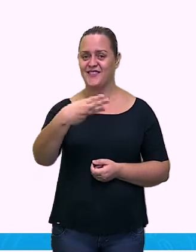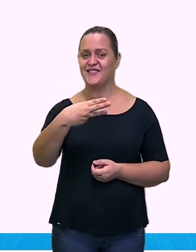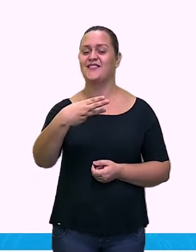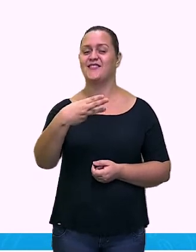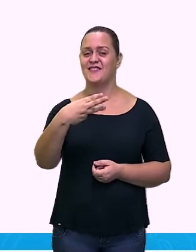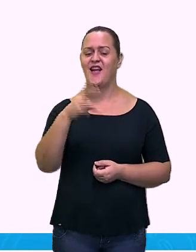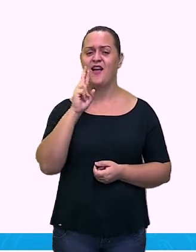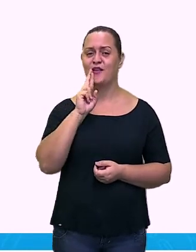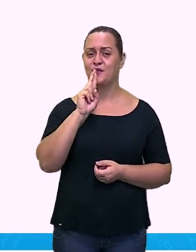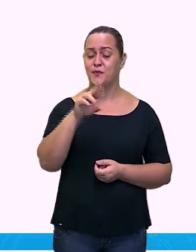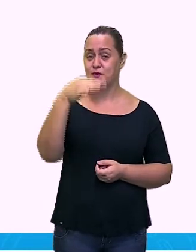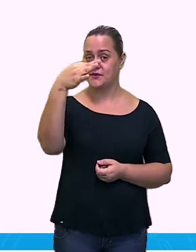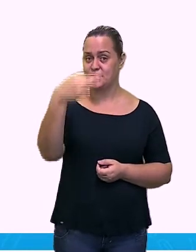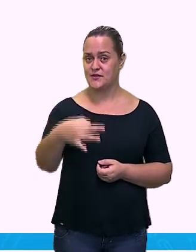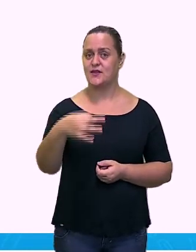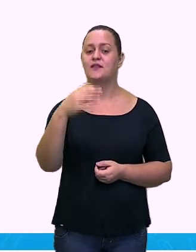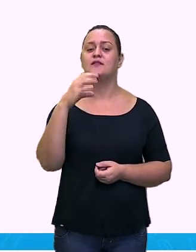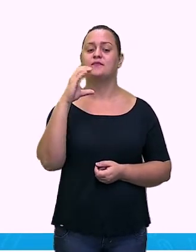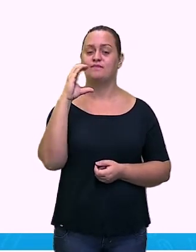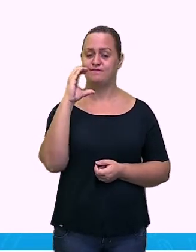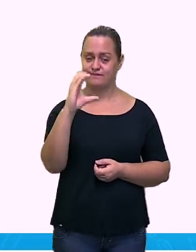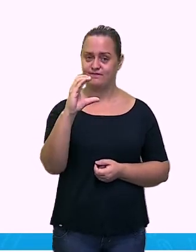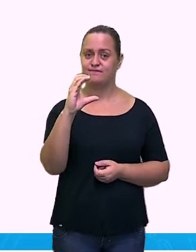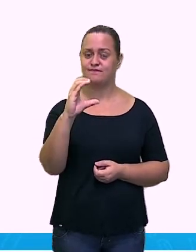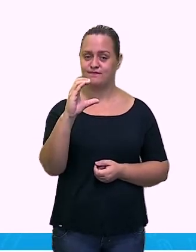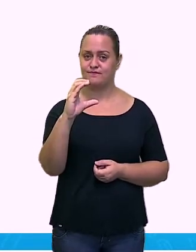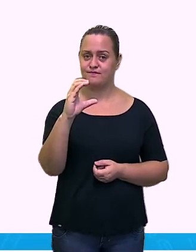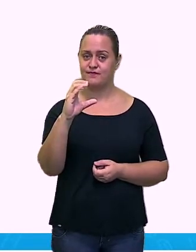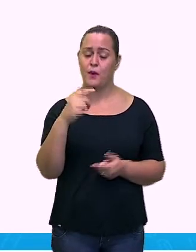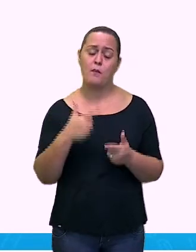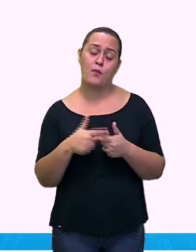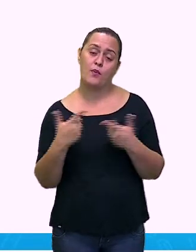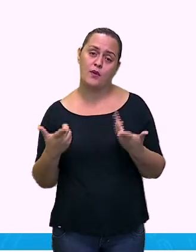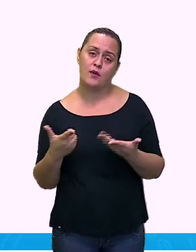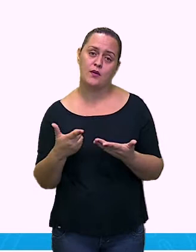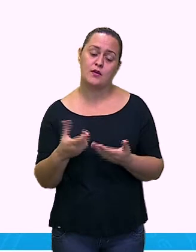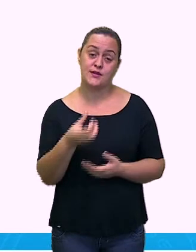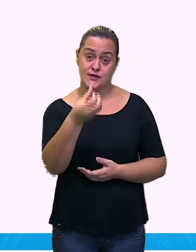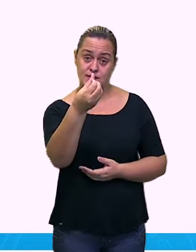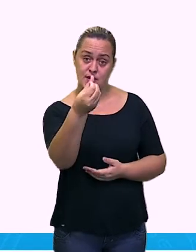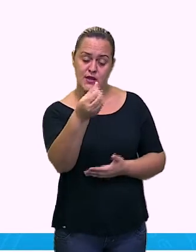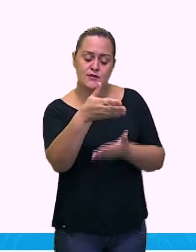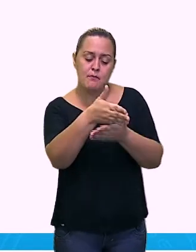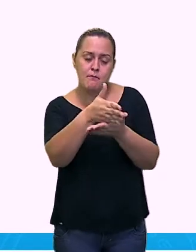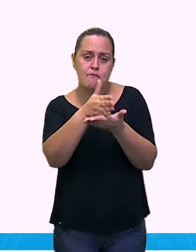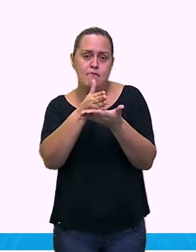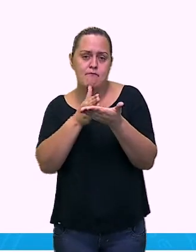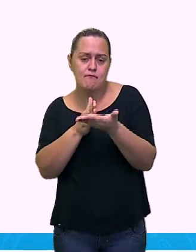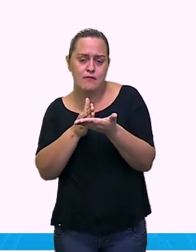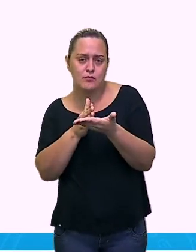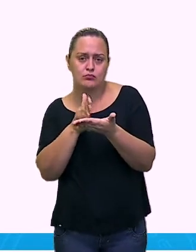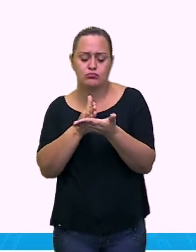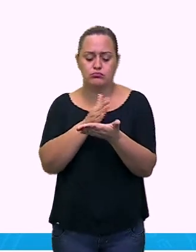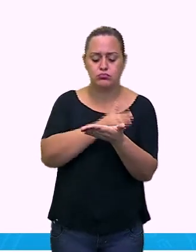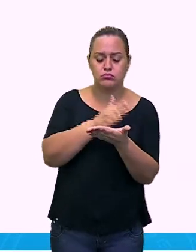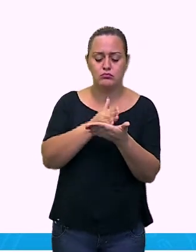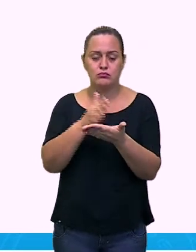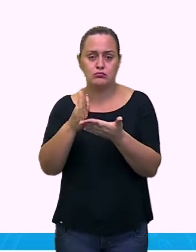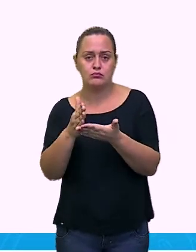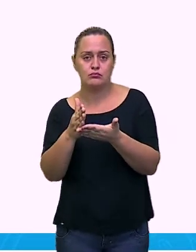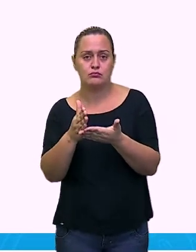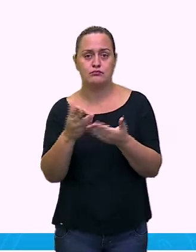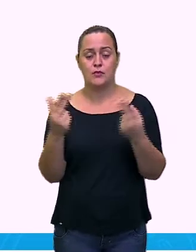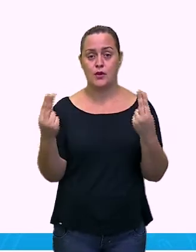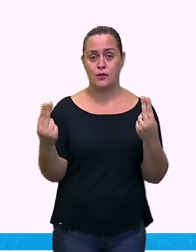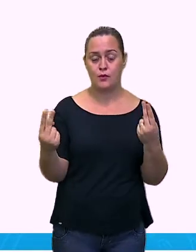então é a letra C porque seis repartido em duas partes = 3